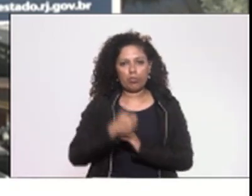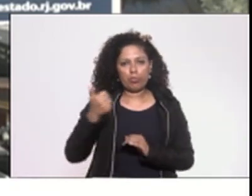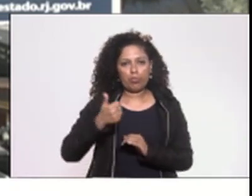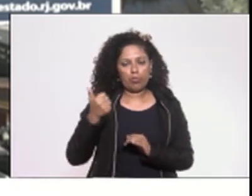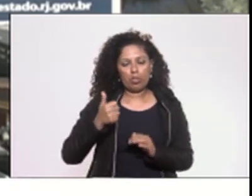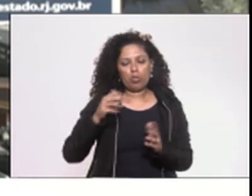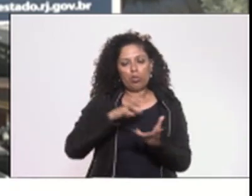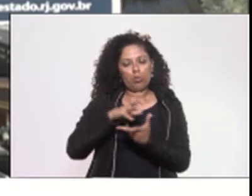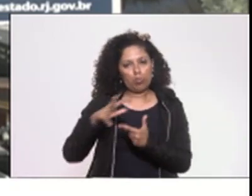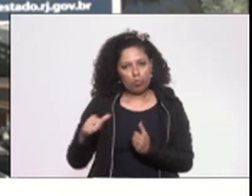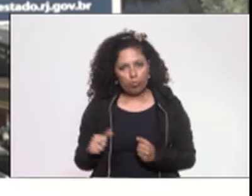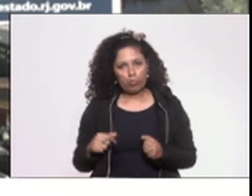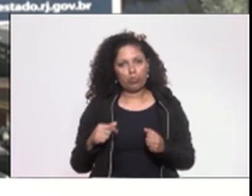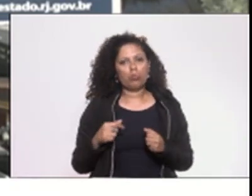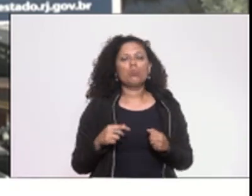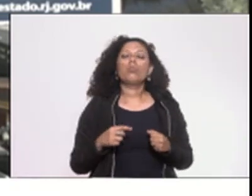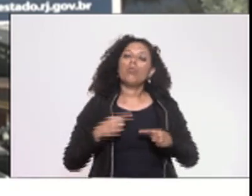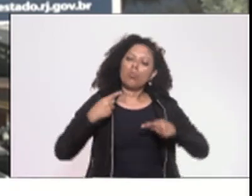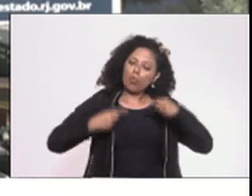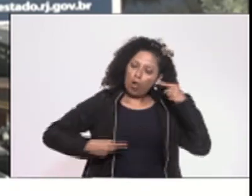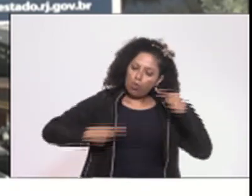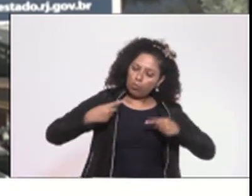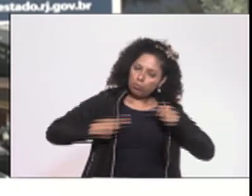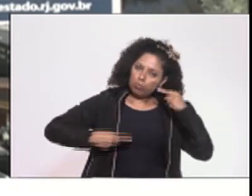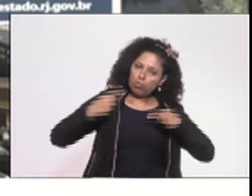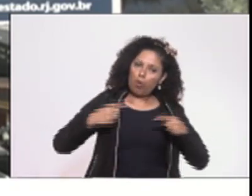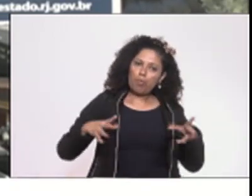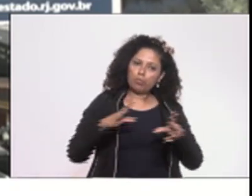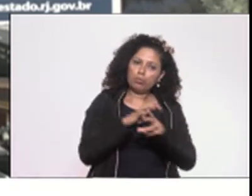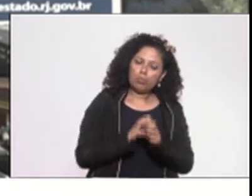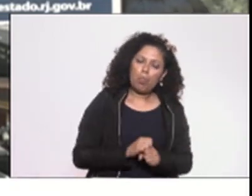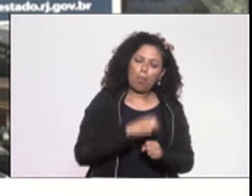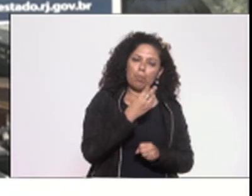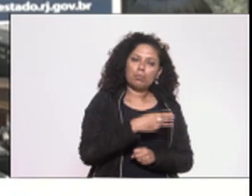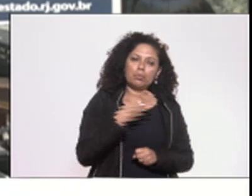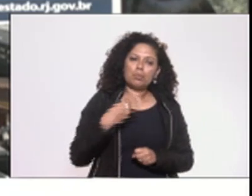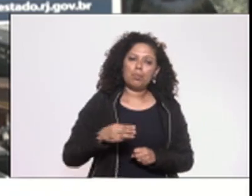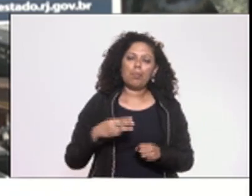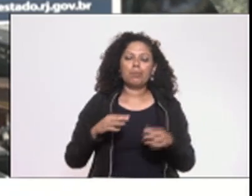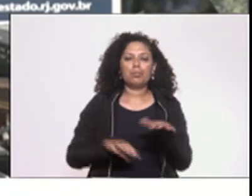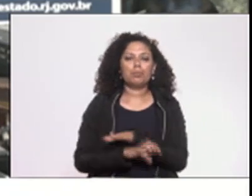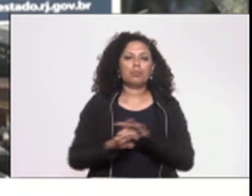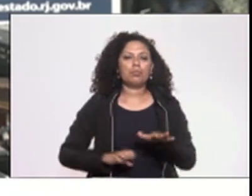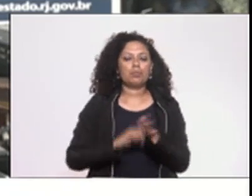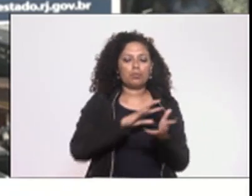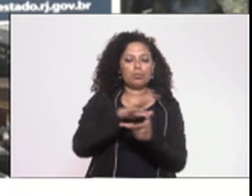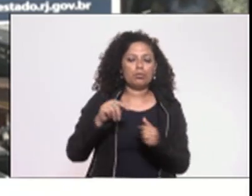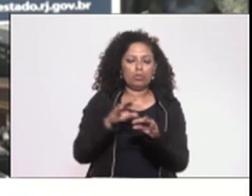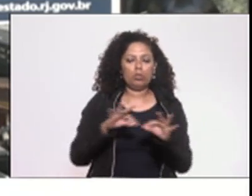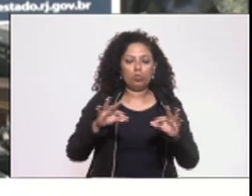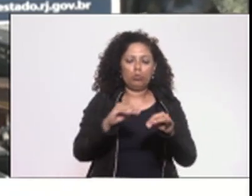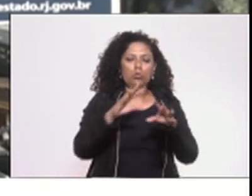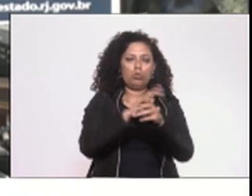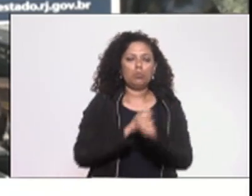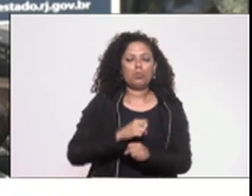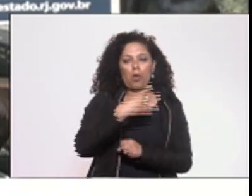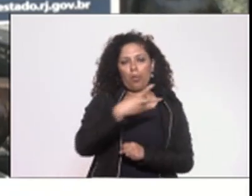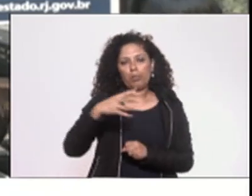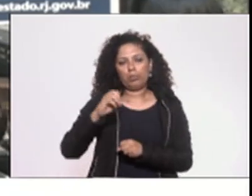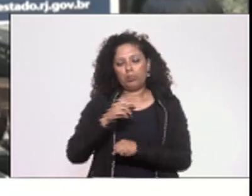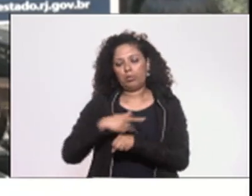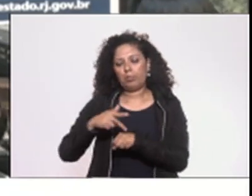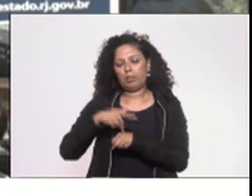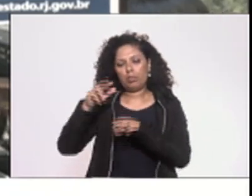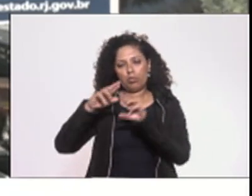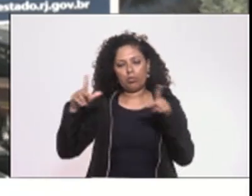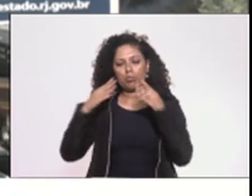Startup World Cup, uma competição que une 33 mil startups do mundo inteiro, de 40 países diferentes. A gente